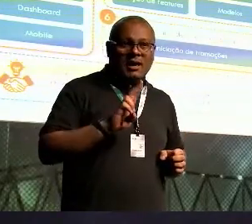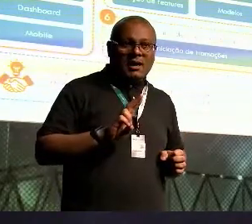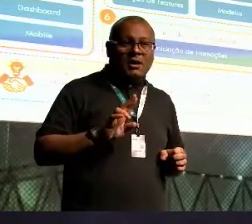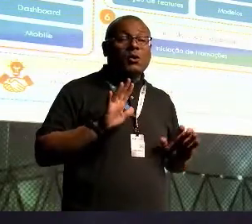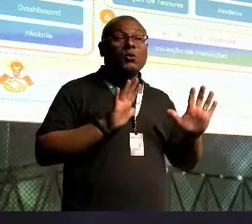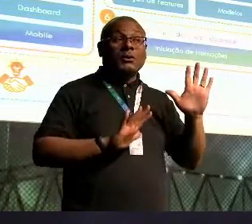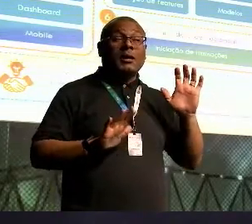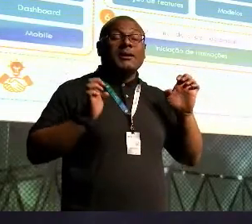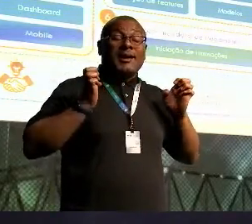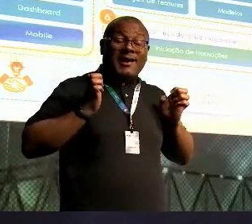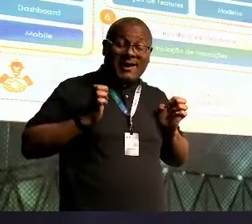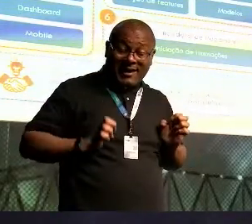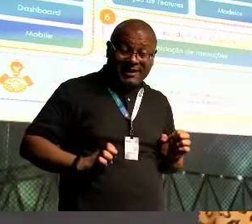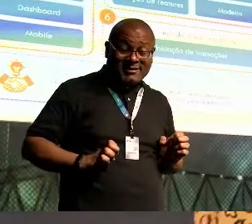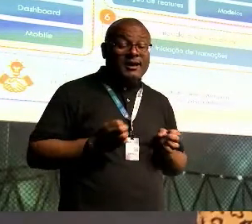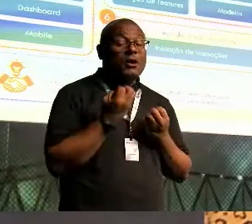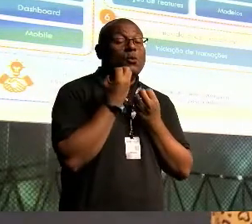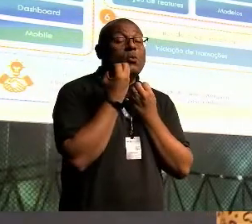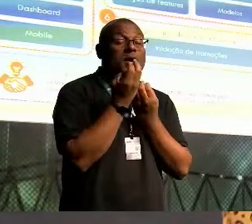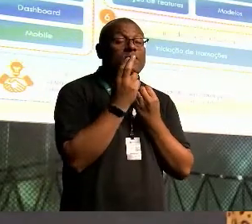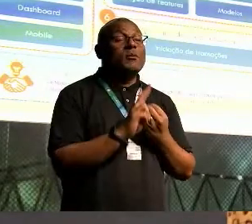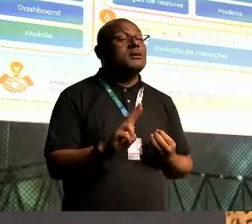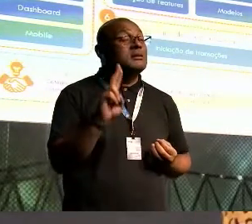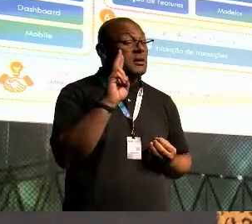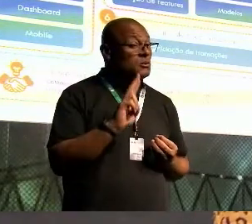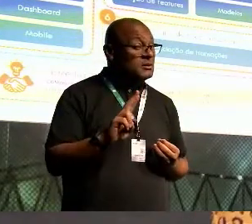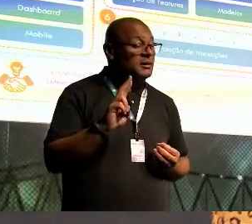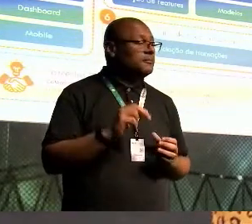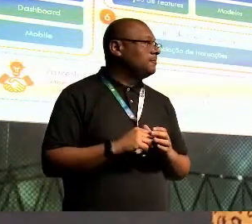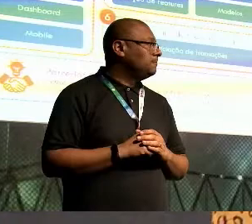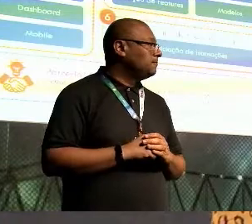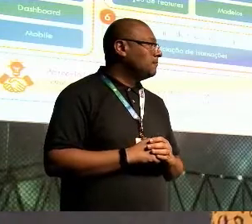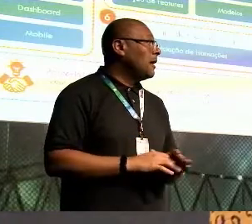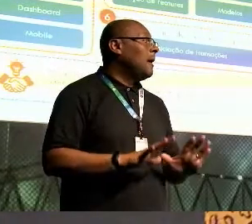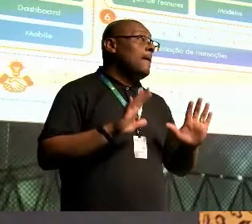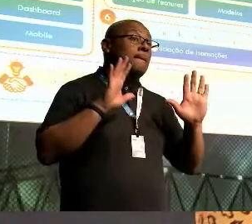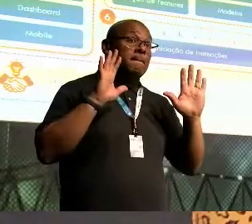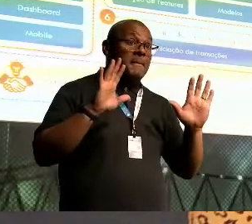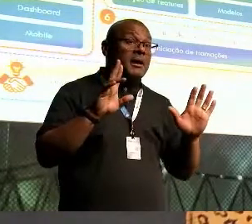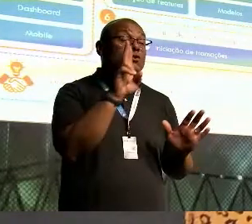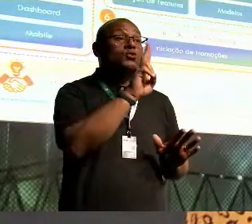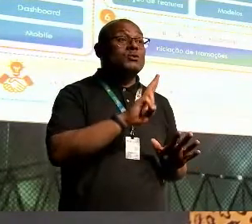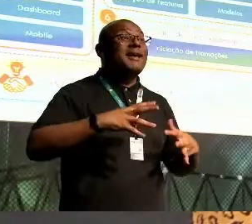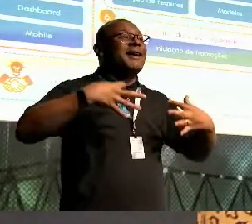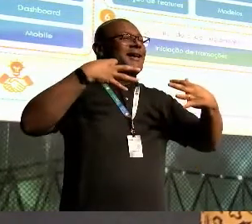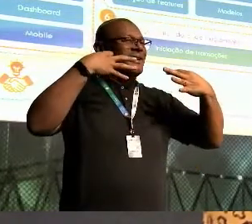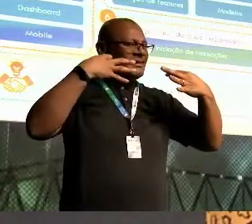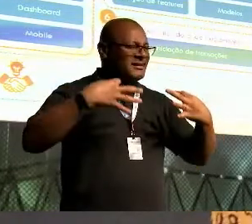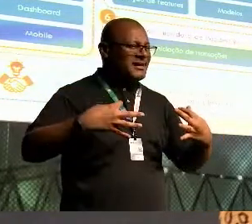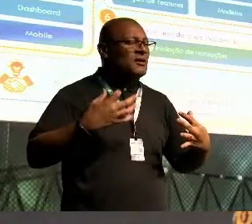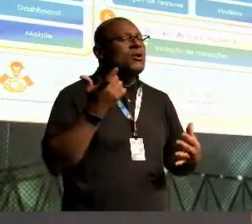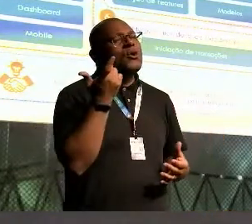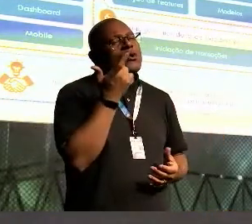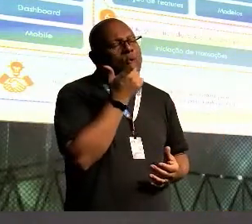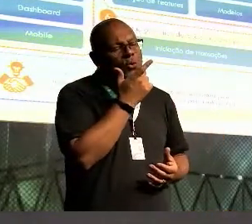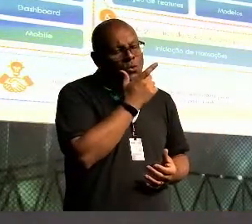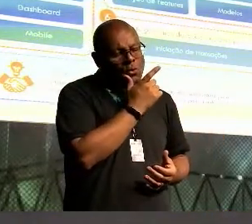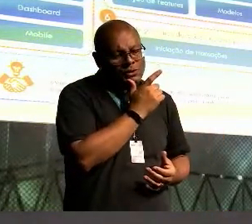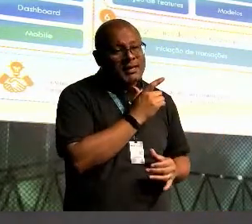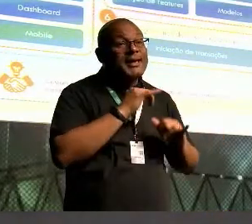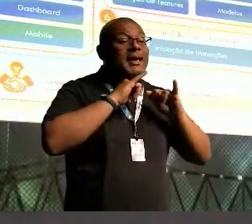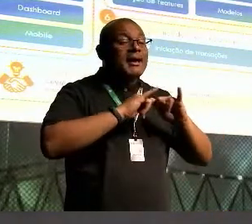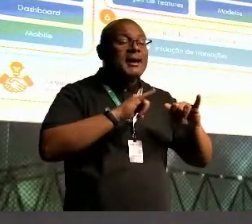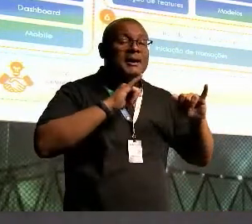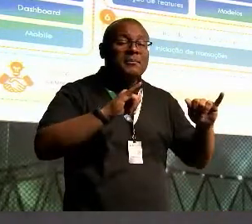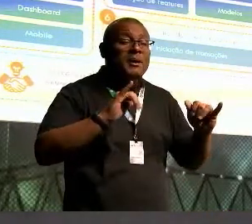muito com a ética na utilização desses dados. Tem isso também, né? Mas, usado de uma maneira correta, a gente consegue, sim, fazer